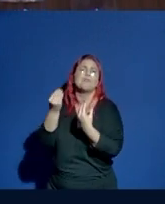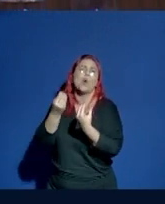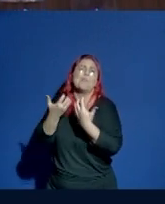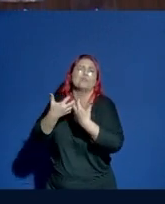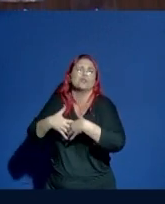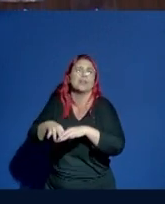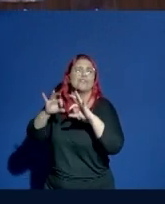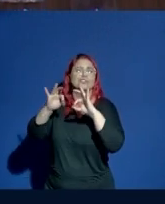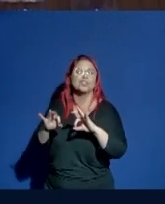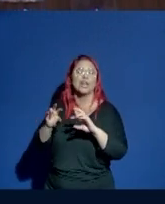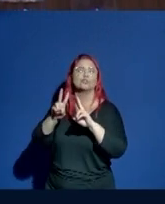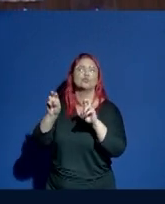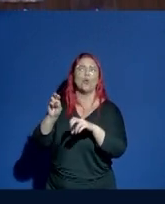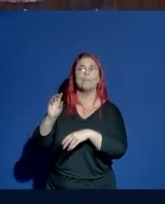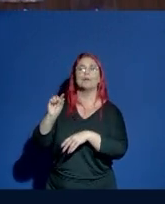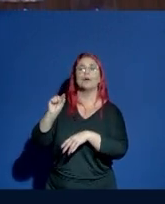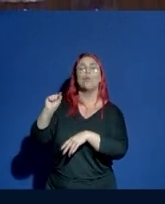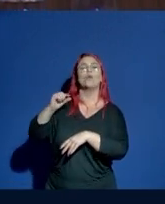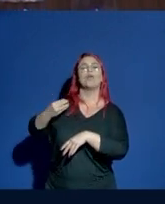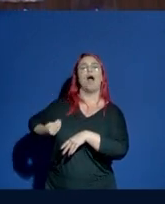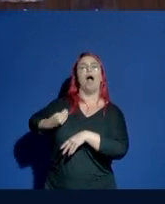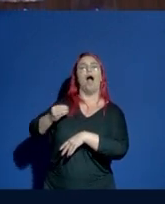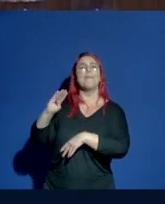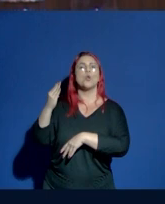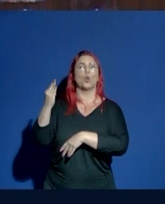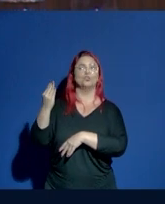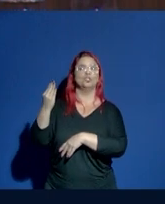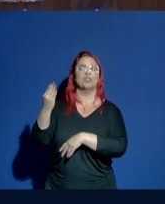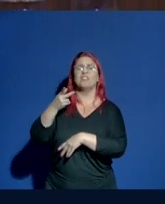num consenso que, ó, biológico não funciona